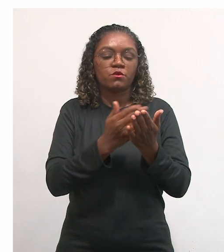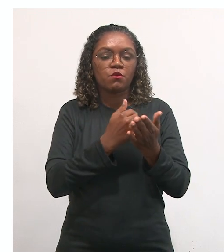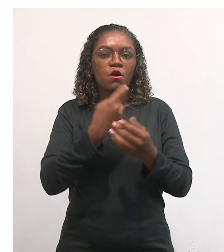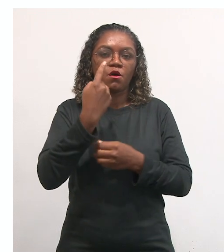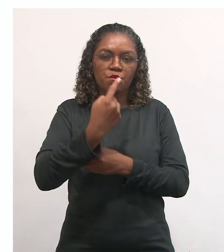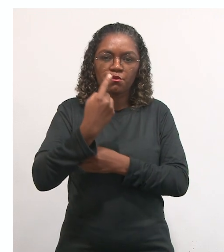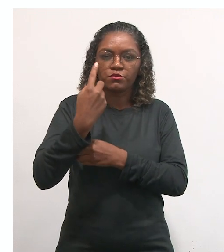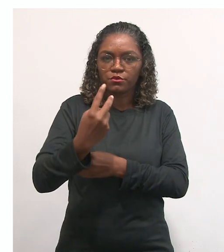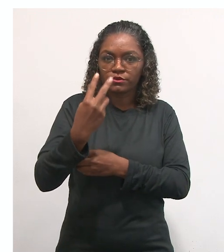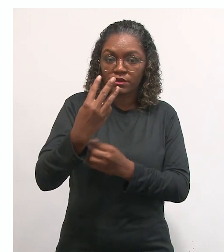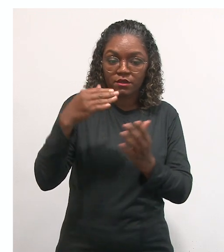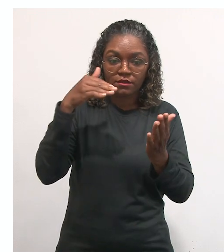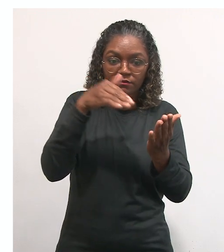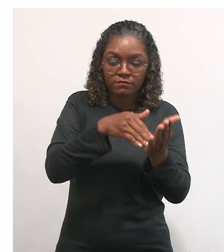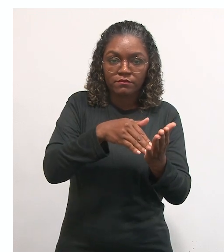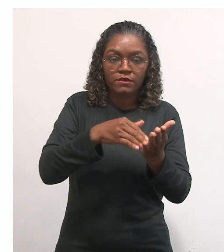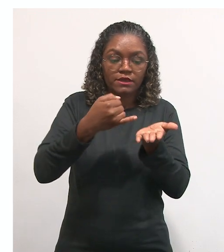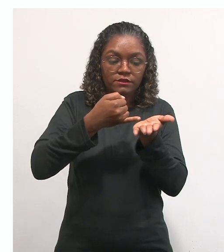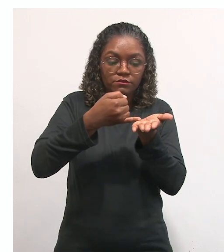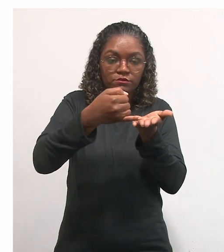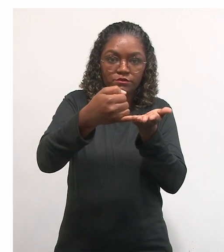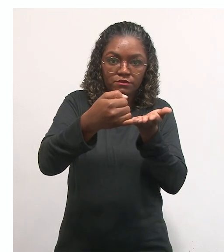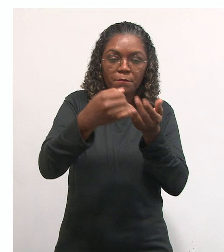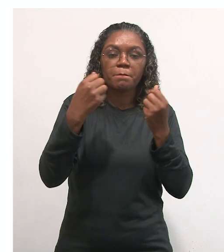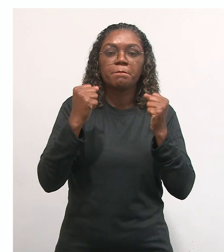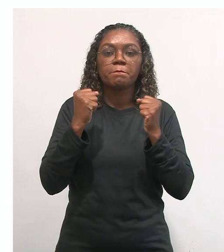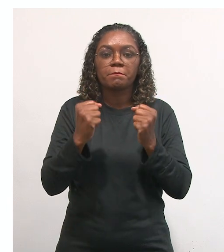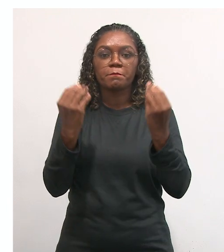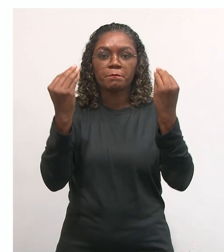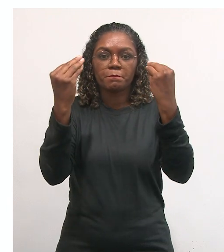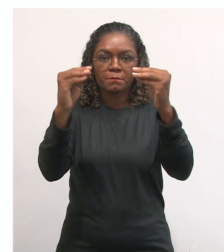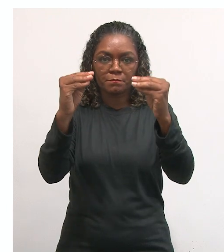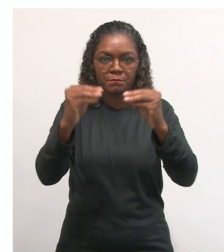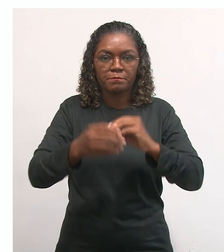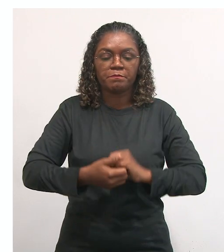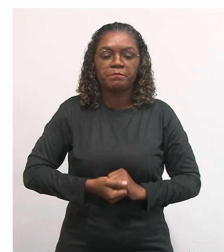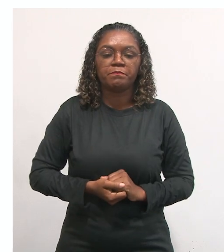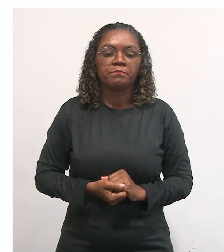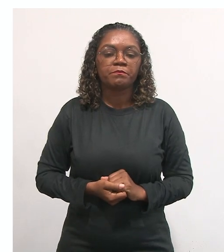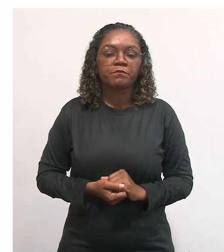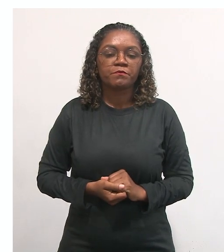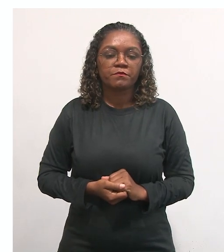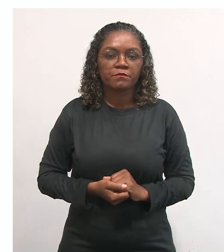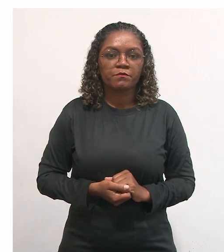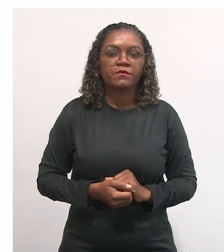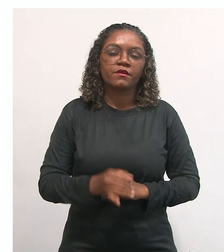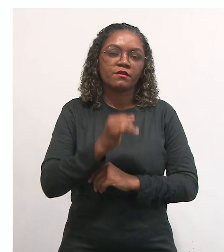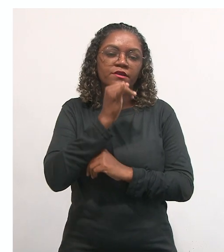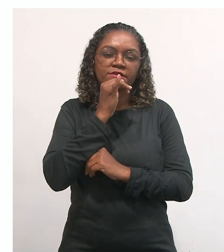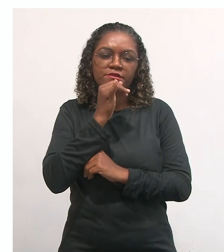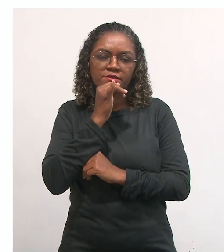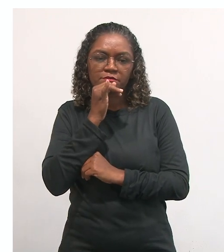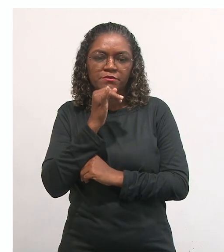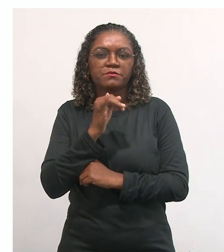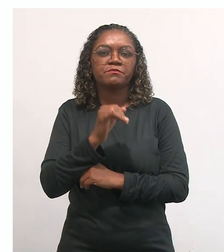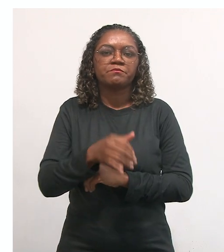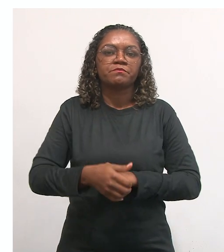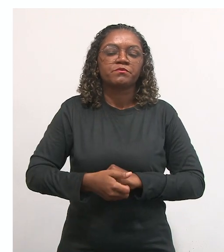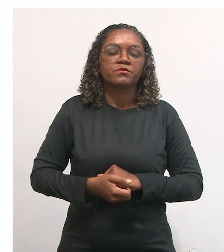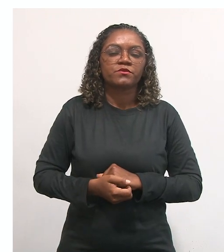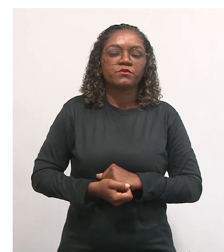contar a partir da contracapa então contra capa um Aí lá onde tem o resumo o ou a ficha catalográfica vai ser o